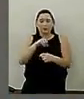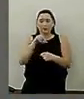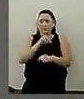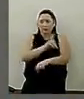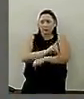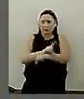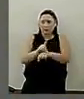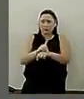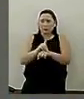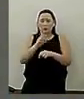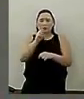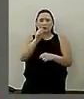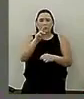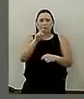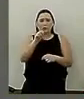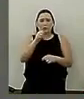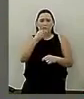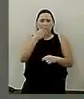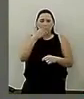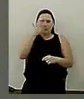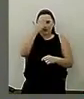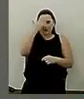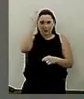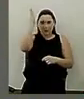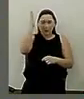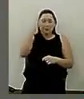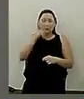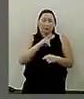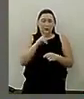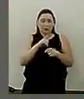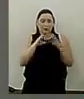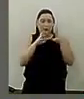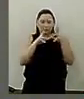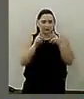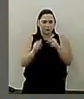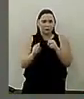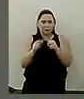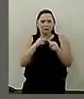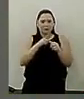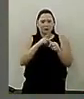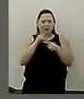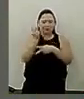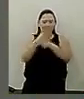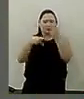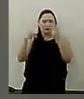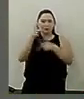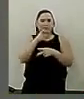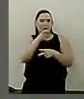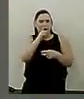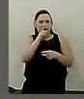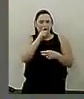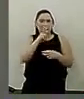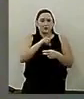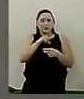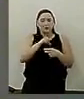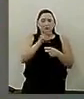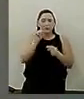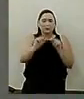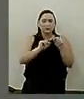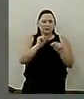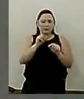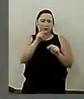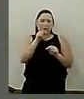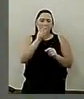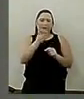do deserto da Arábia, e esses ventos quentes, eles se encontram com os ventos frios e causam ali no Mar